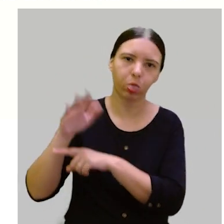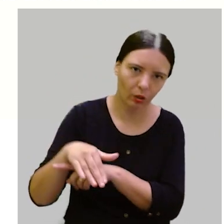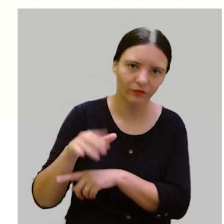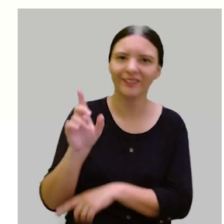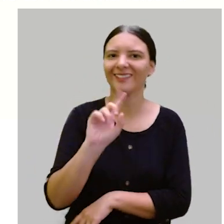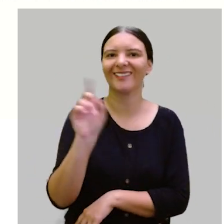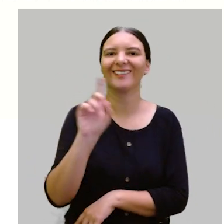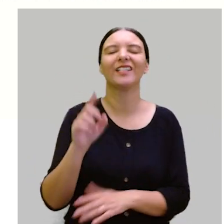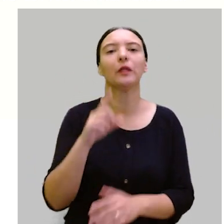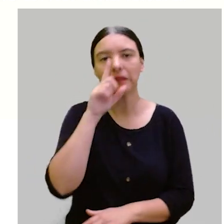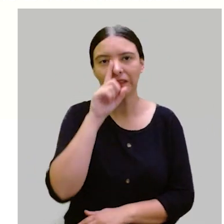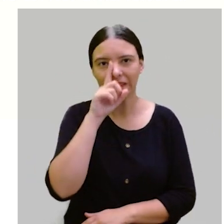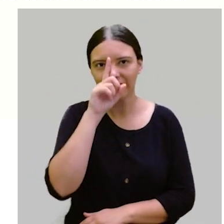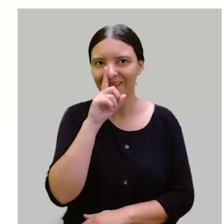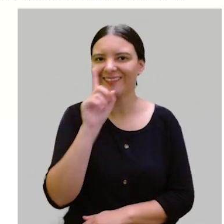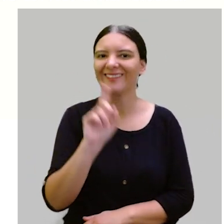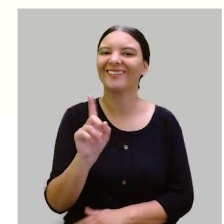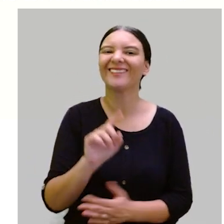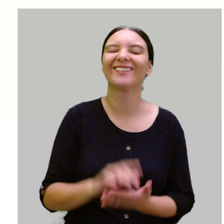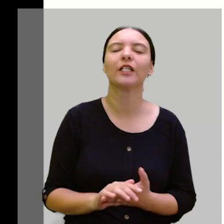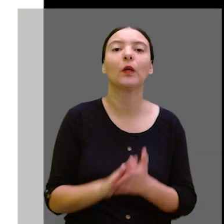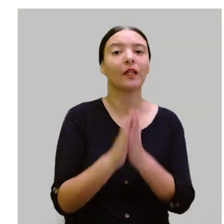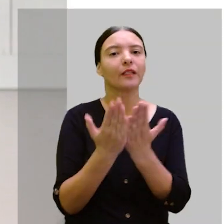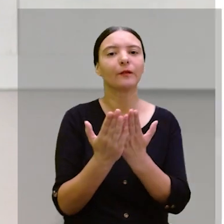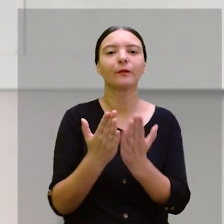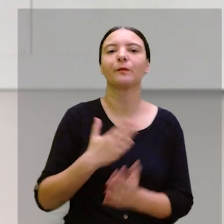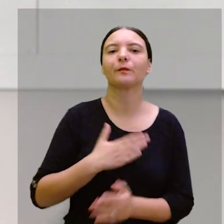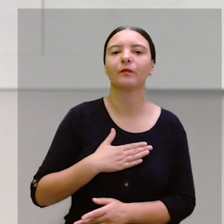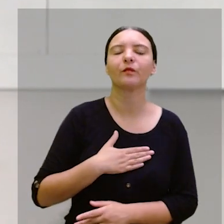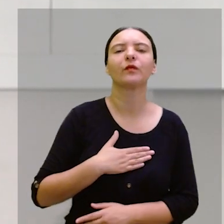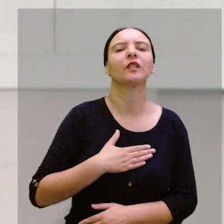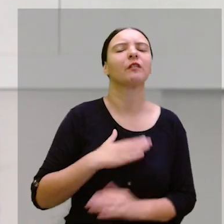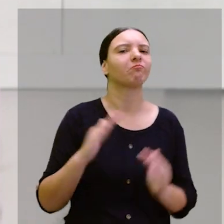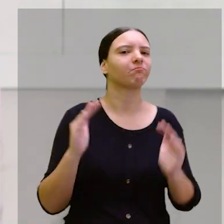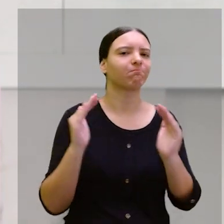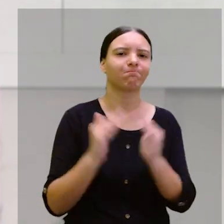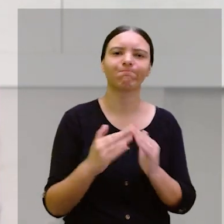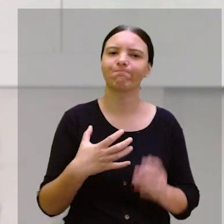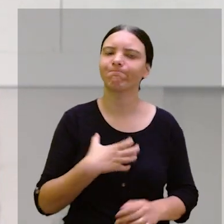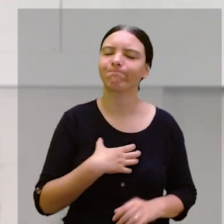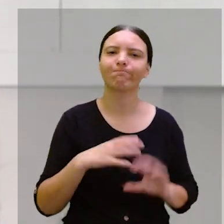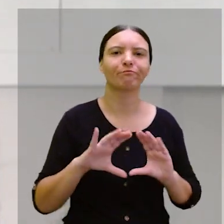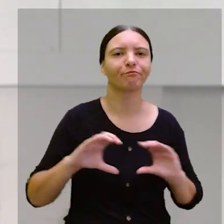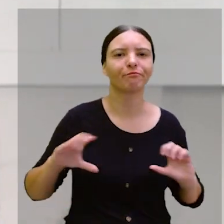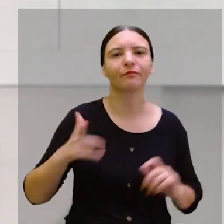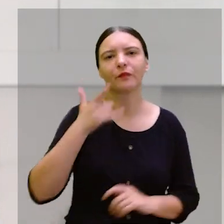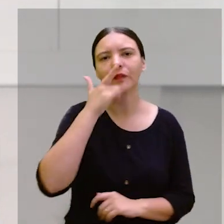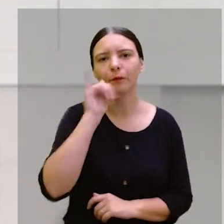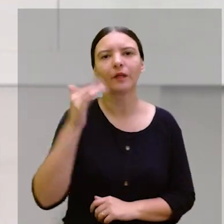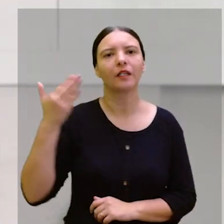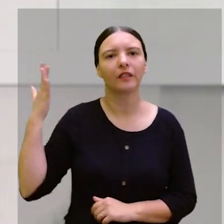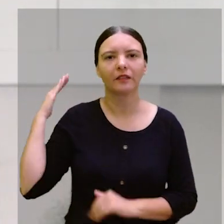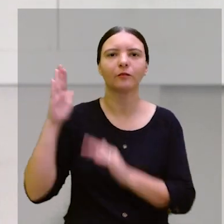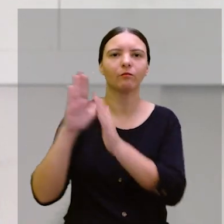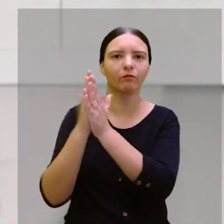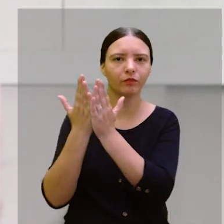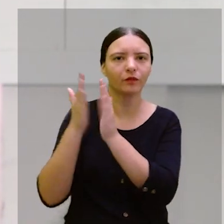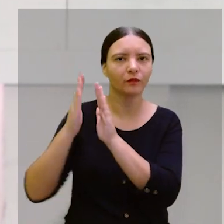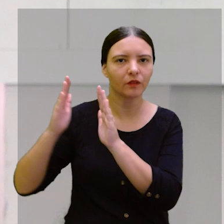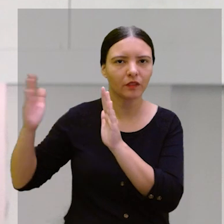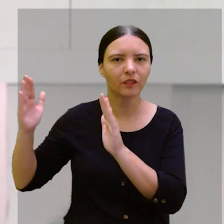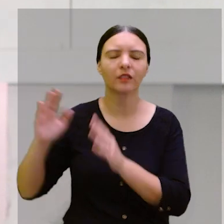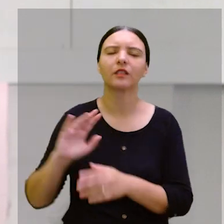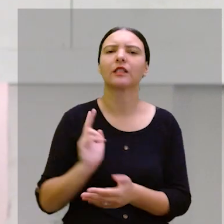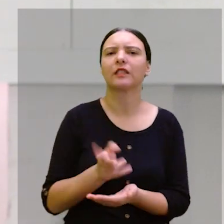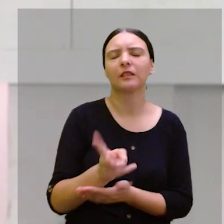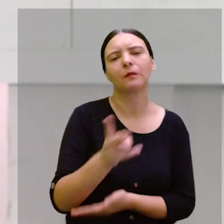meus livros, onde eu me sinto extremamente em casa. Meu pai tinha uma biblioteca e eu sempre disse que o